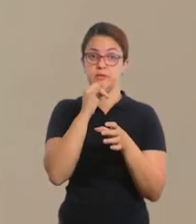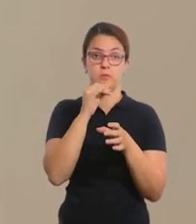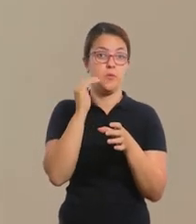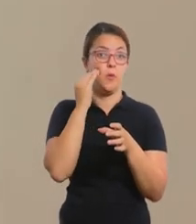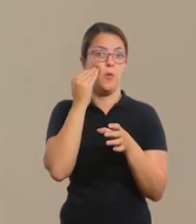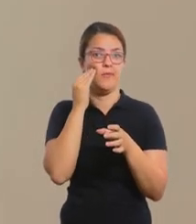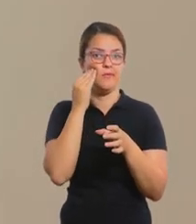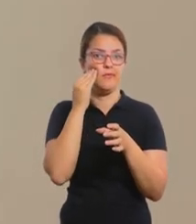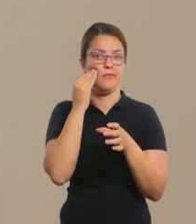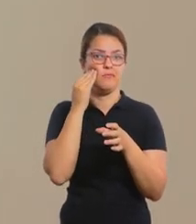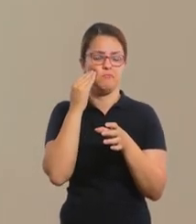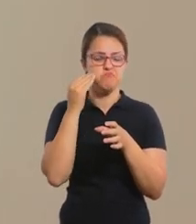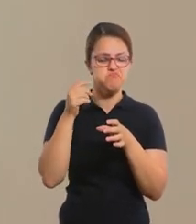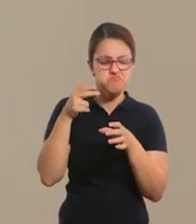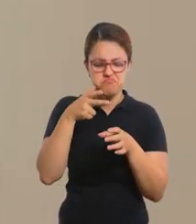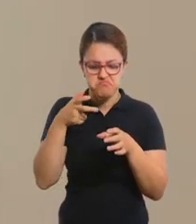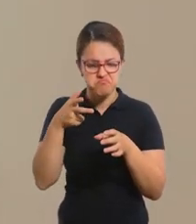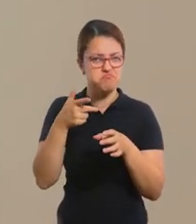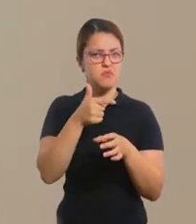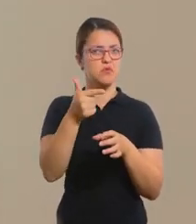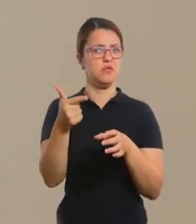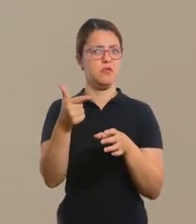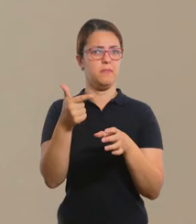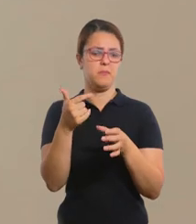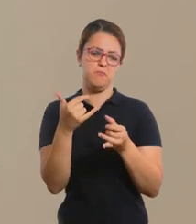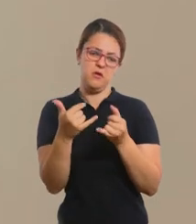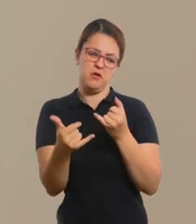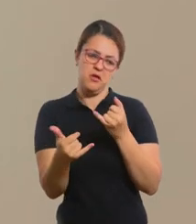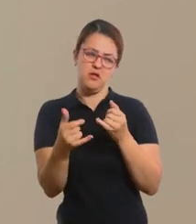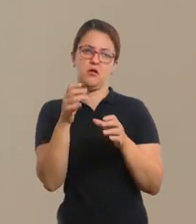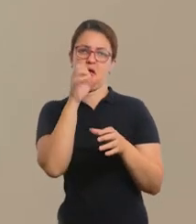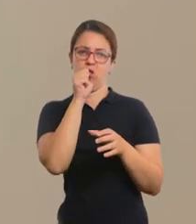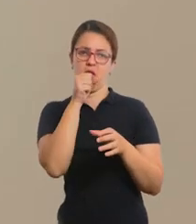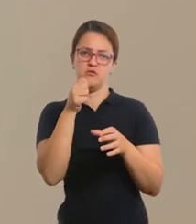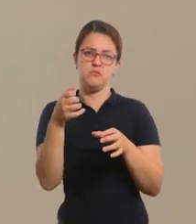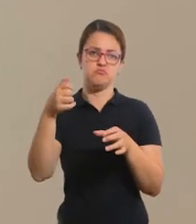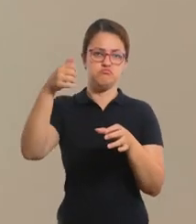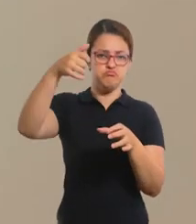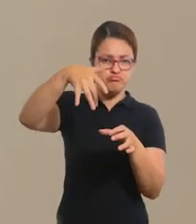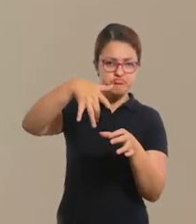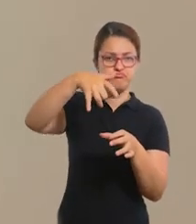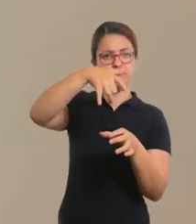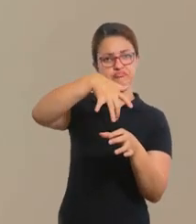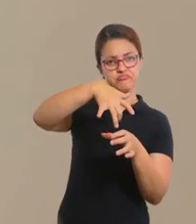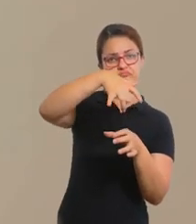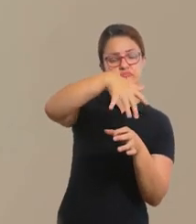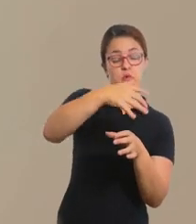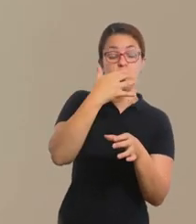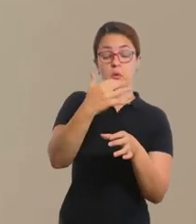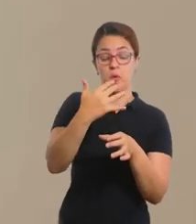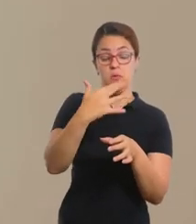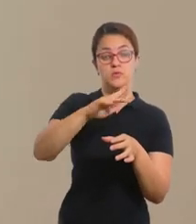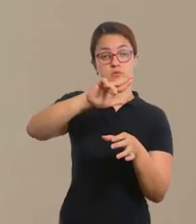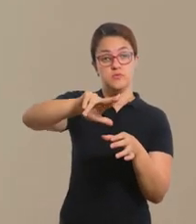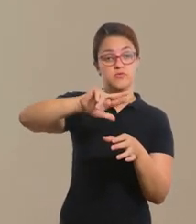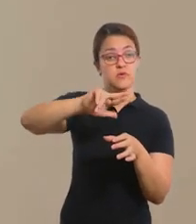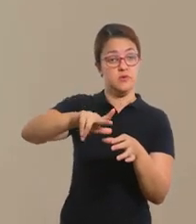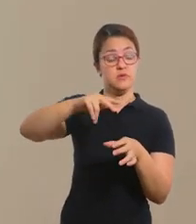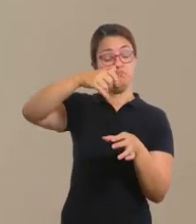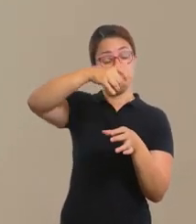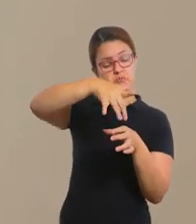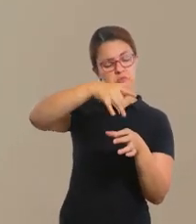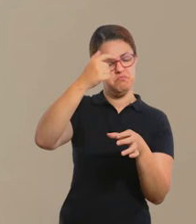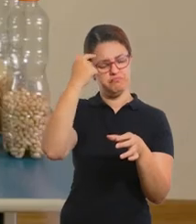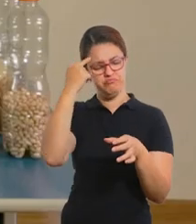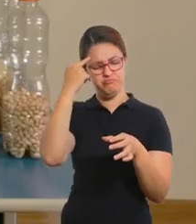o rosa, não tem onde ele encaixar. Pode ser que ele coloque no laranja, porque é parecido. Mas aí você pinta outras cores diferentes, ele vai pegar o amarelo,